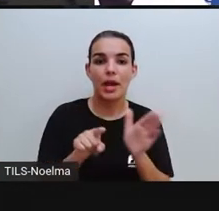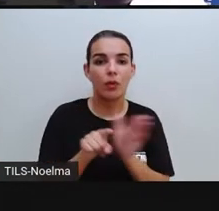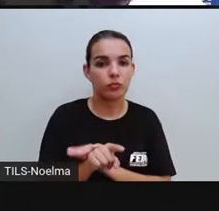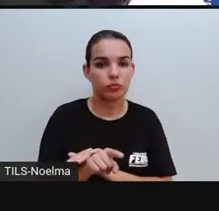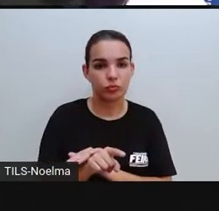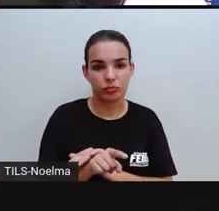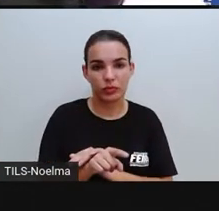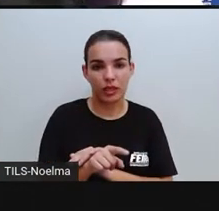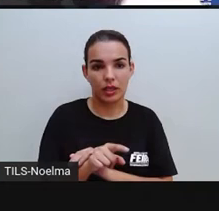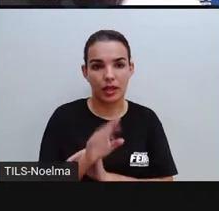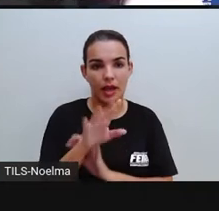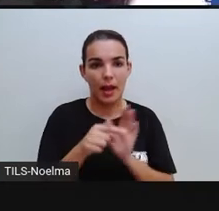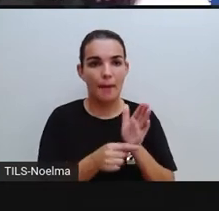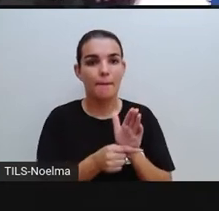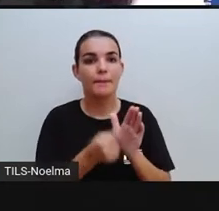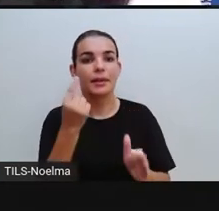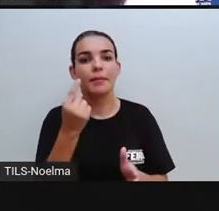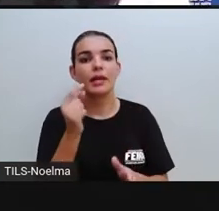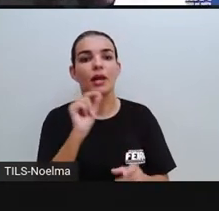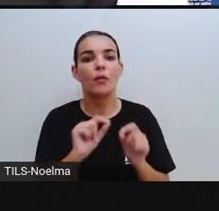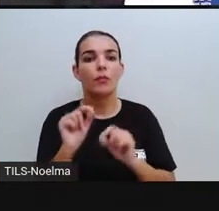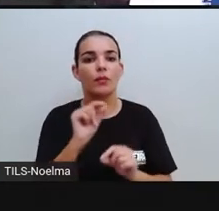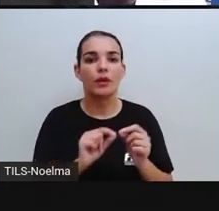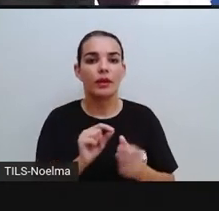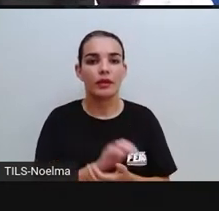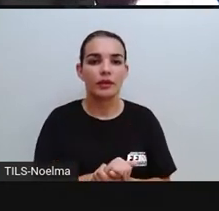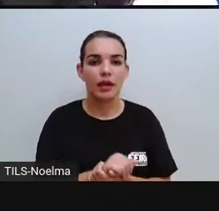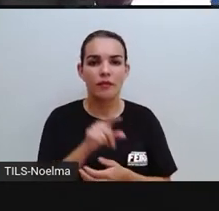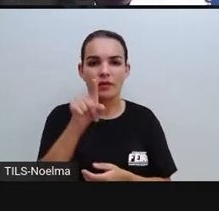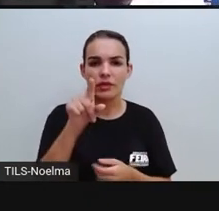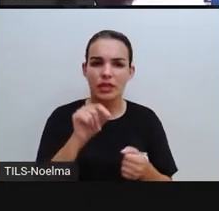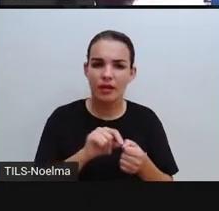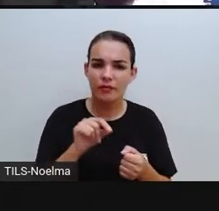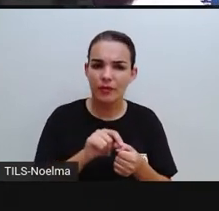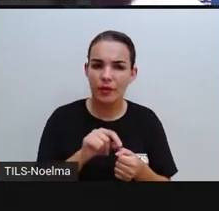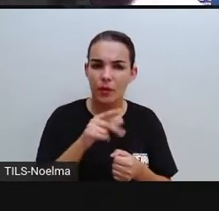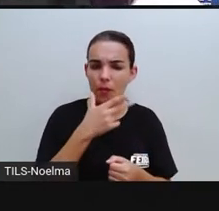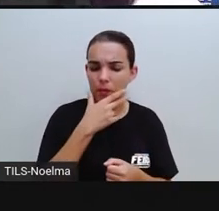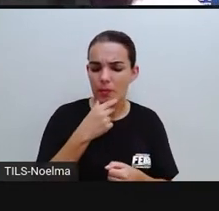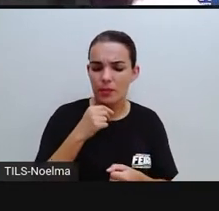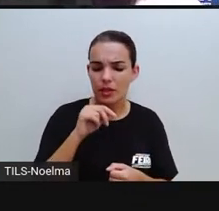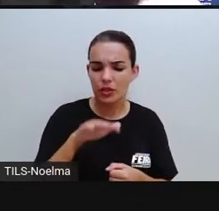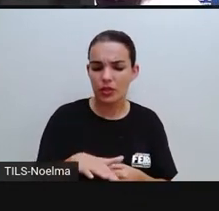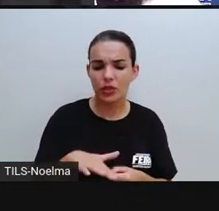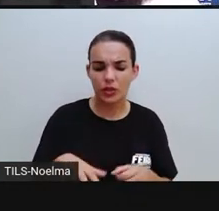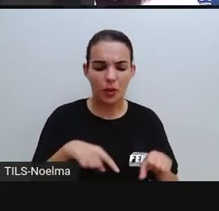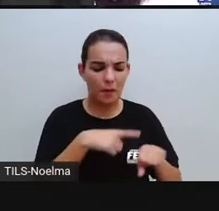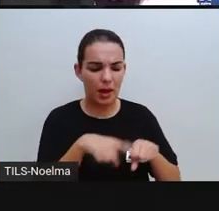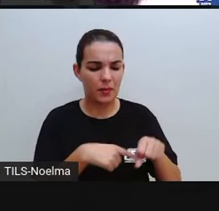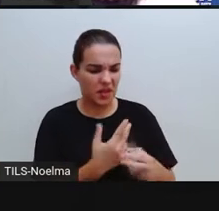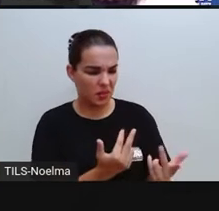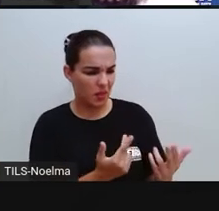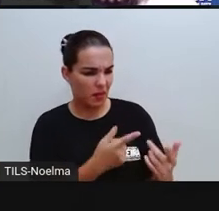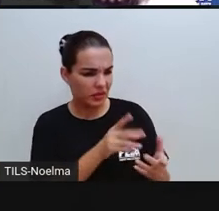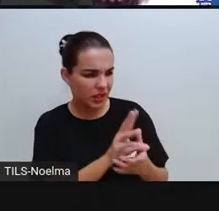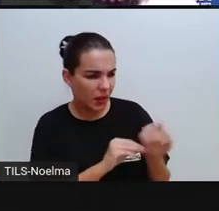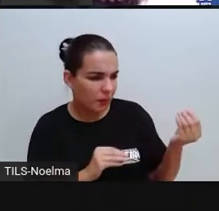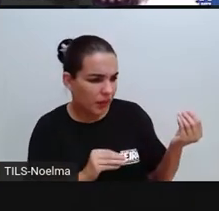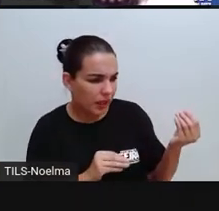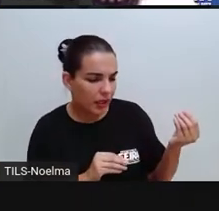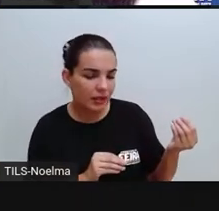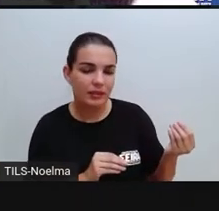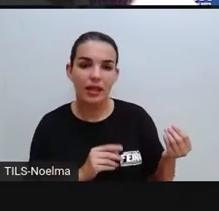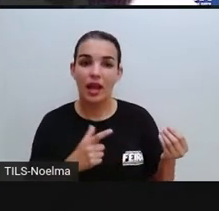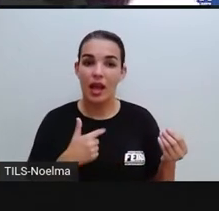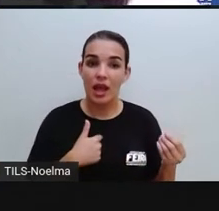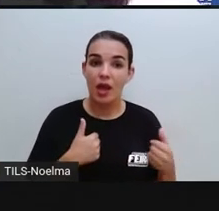para Ziraldo. E a primeira foi aqui, ó. Você foi como um menino maluquinho? E ele responde, foi um menino muito